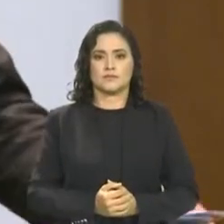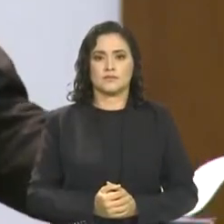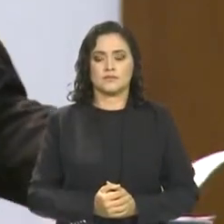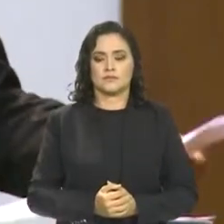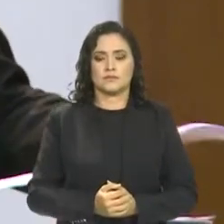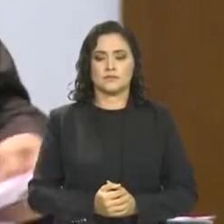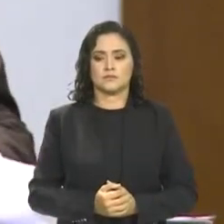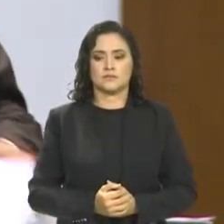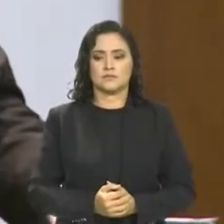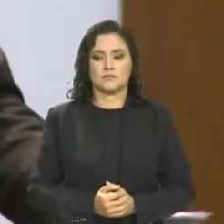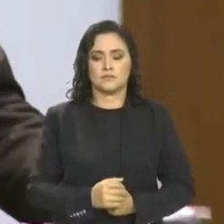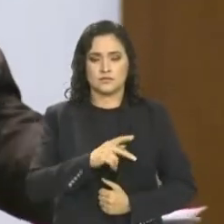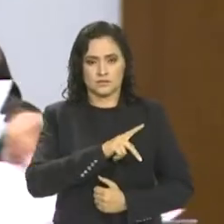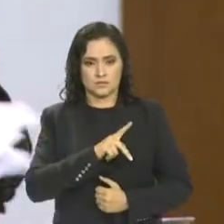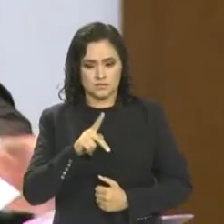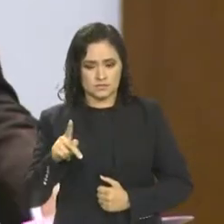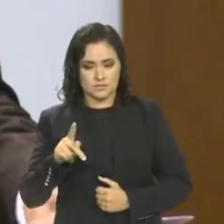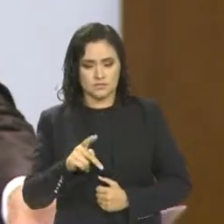Senhor presidente,